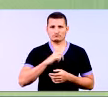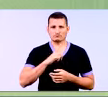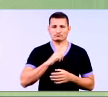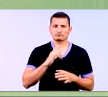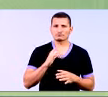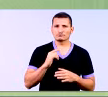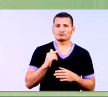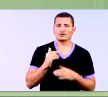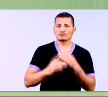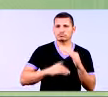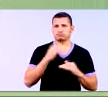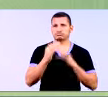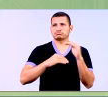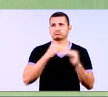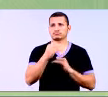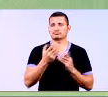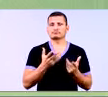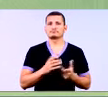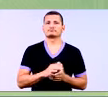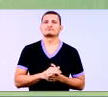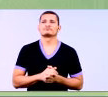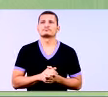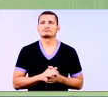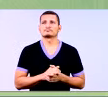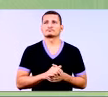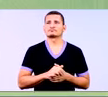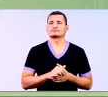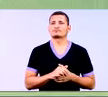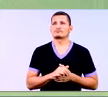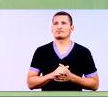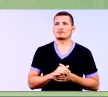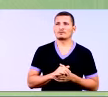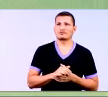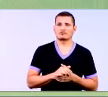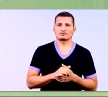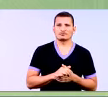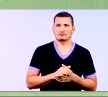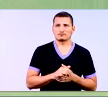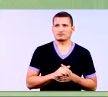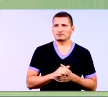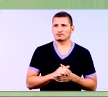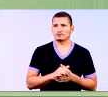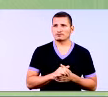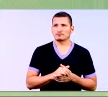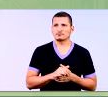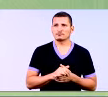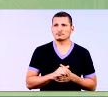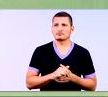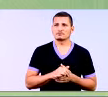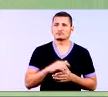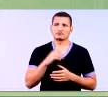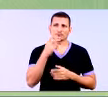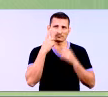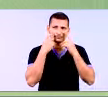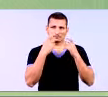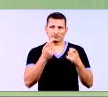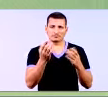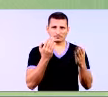a memória aqui, que seria o nosso centroavante, ele não vai conseguir alto desempenho também. E aqui, gente, é muito interessante essa analogia a gente falar,